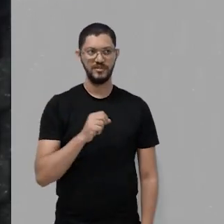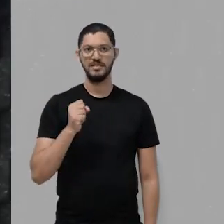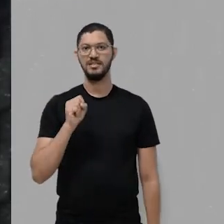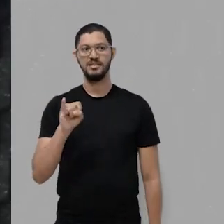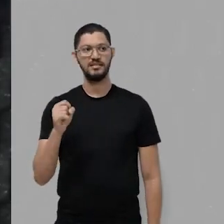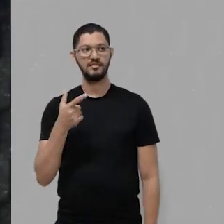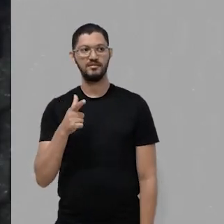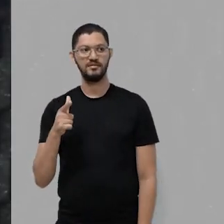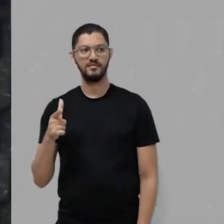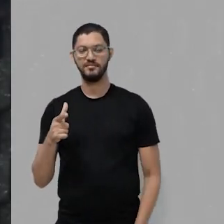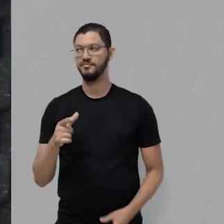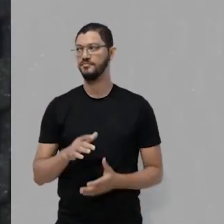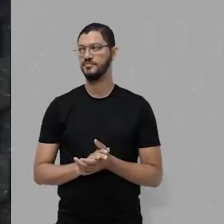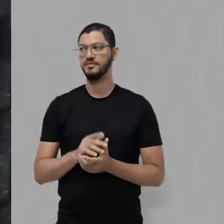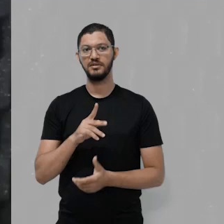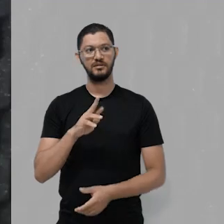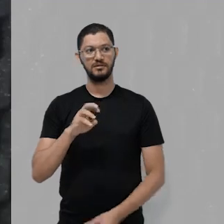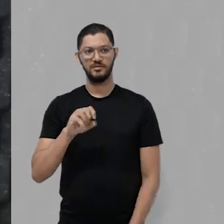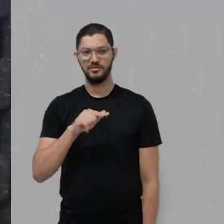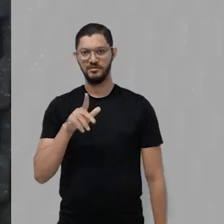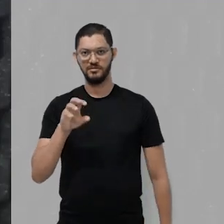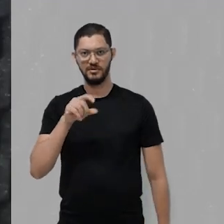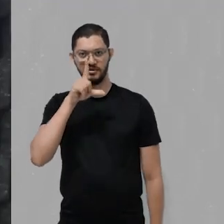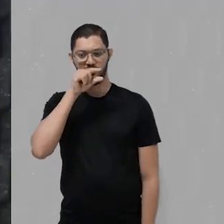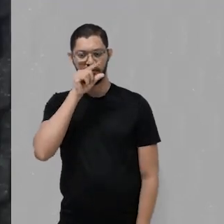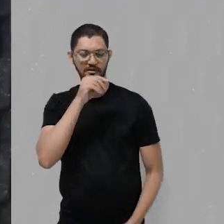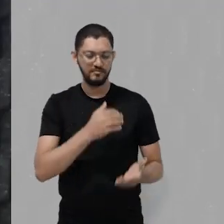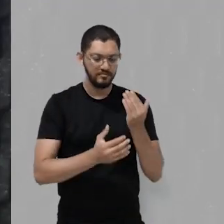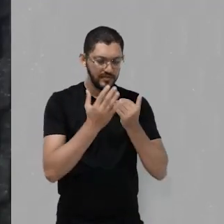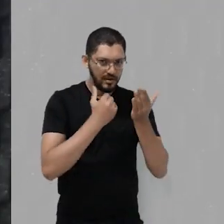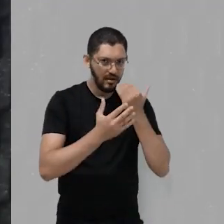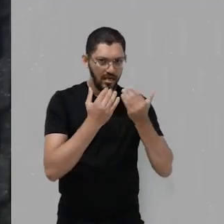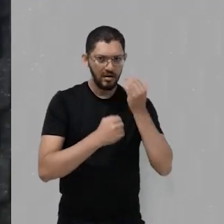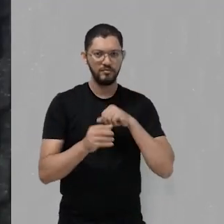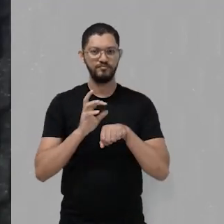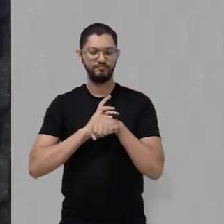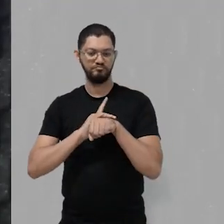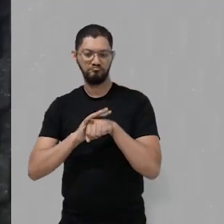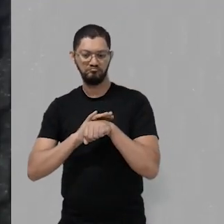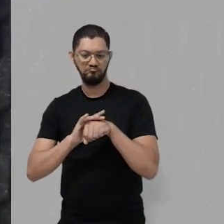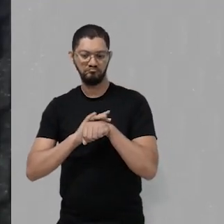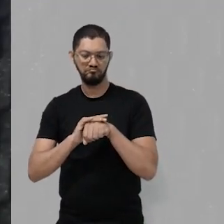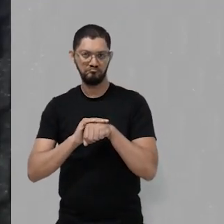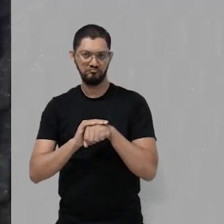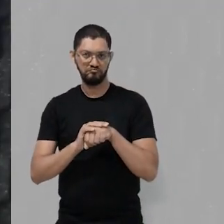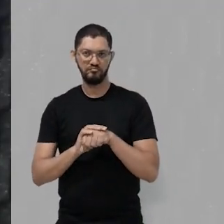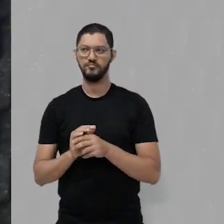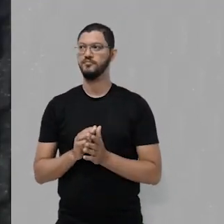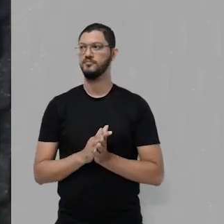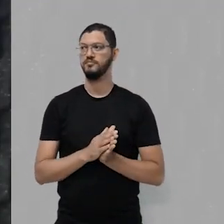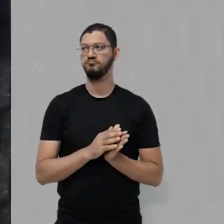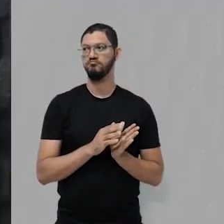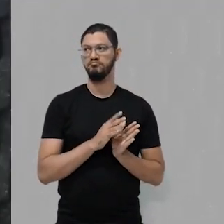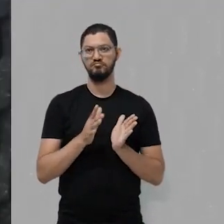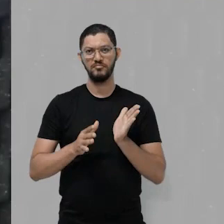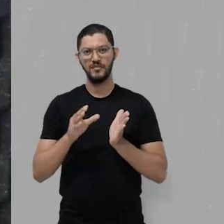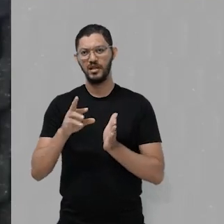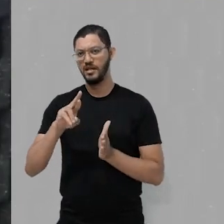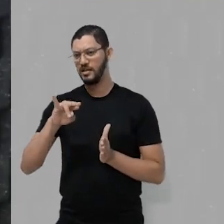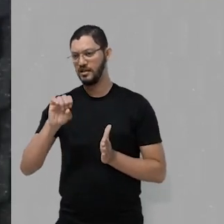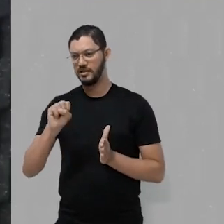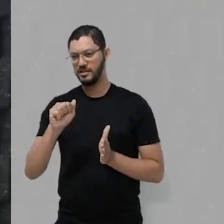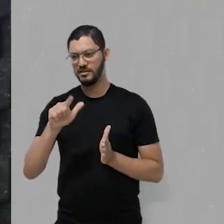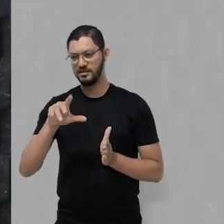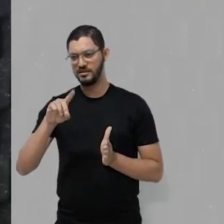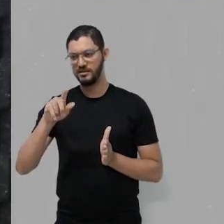não existissem as predações por pássaros, ou essas doenças que atacam a fase de